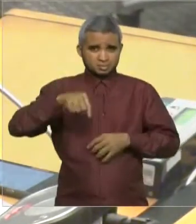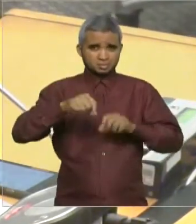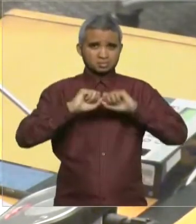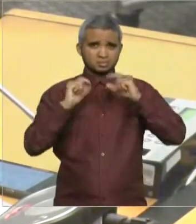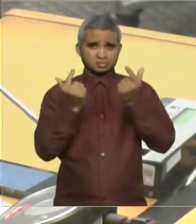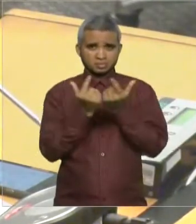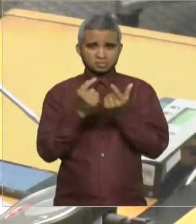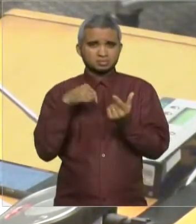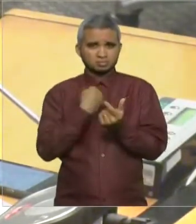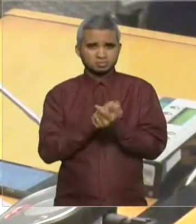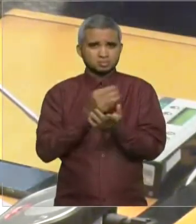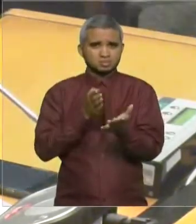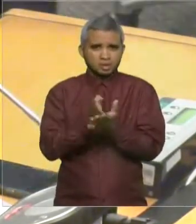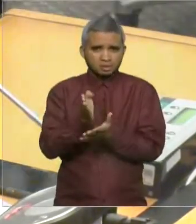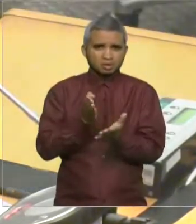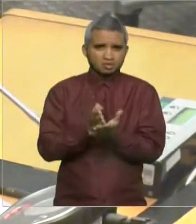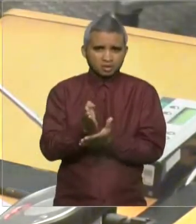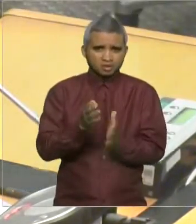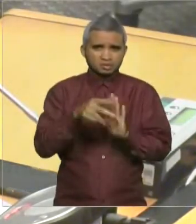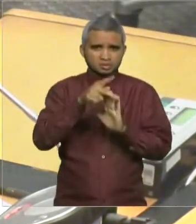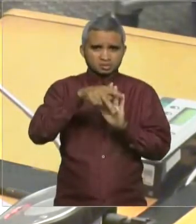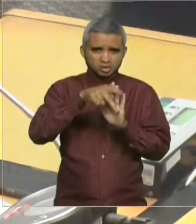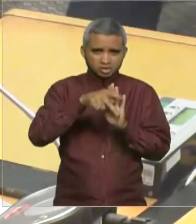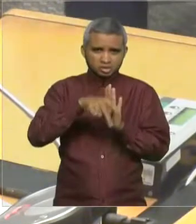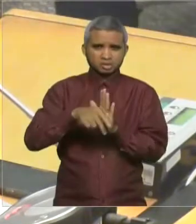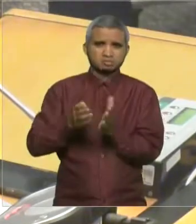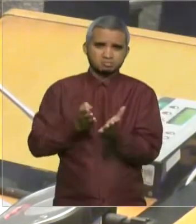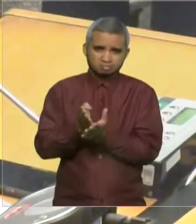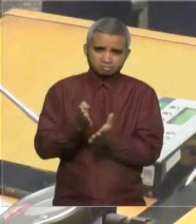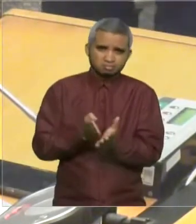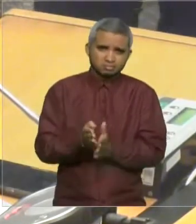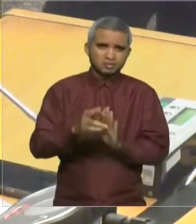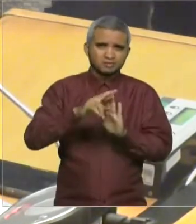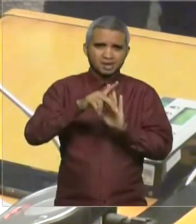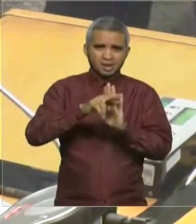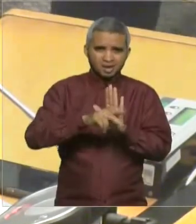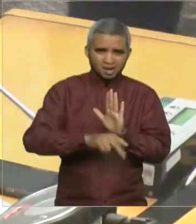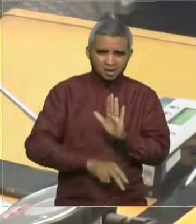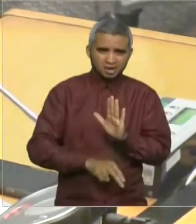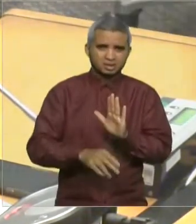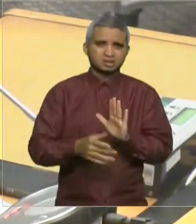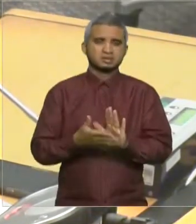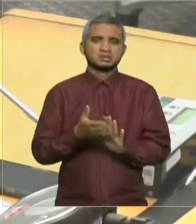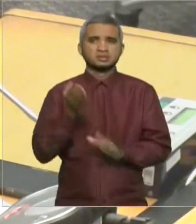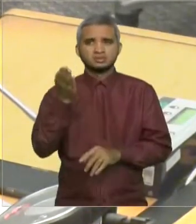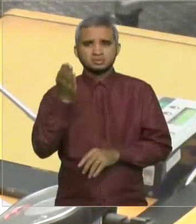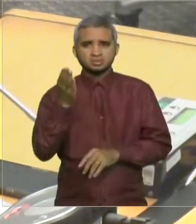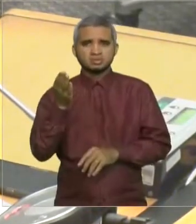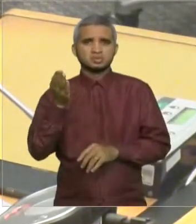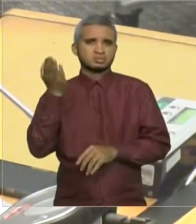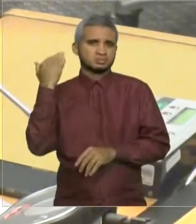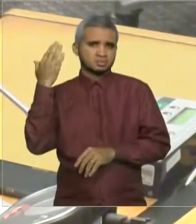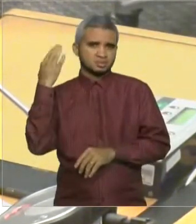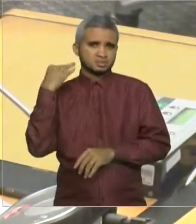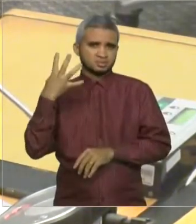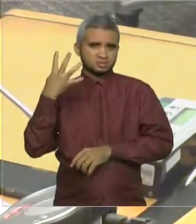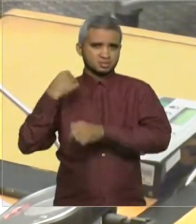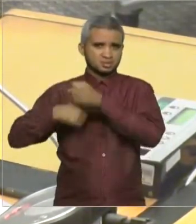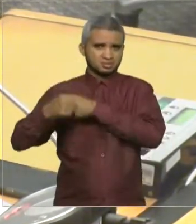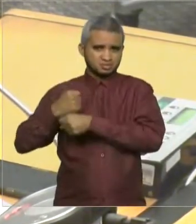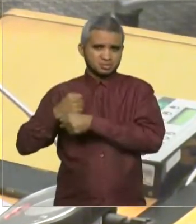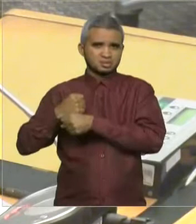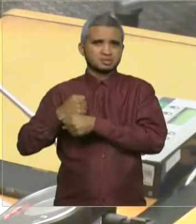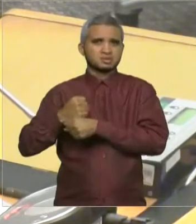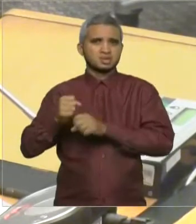plena execução do governo do Estado. Vossa Excelência mesmo, que dedicou todo o seu mandato passado a servir o governo do Maranhão